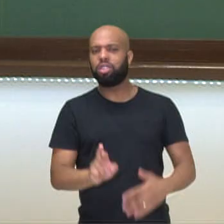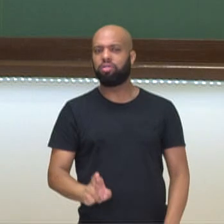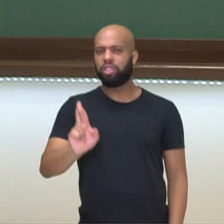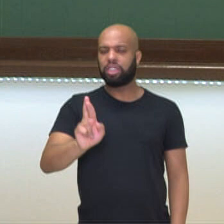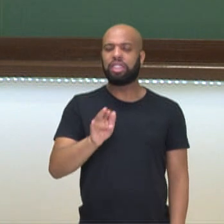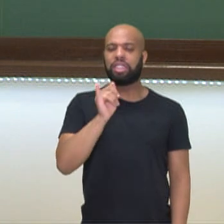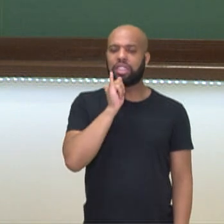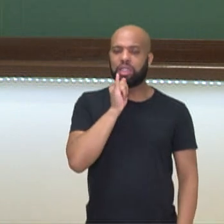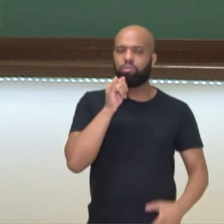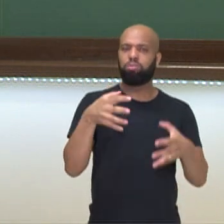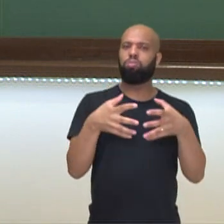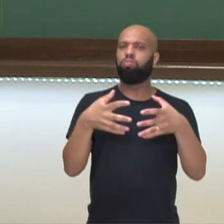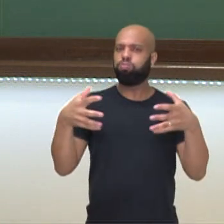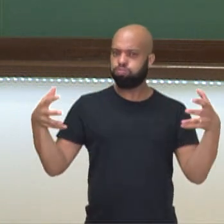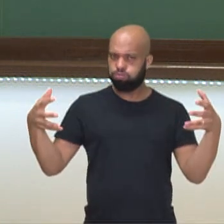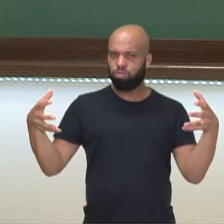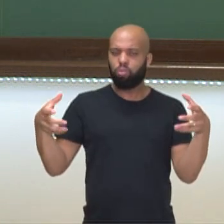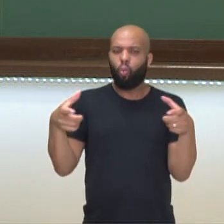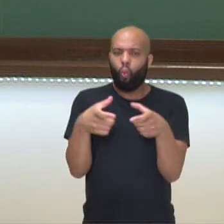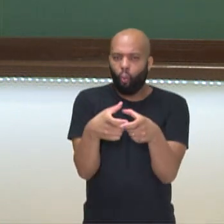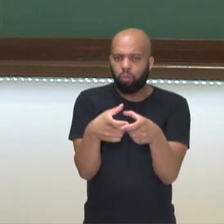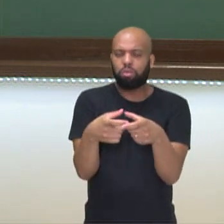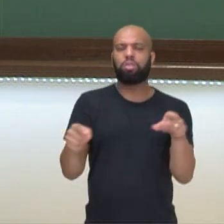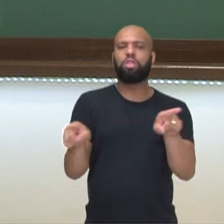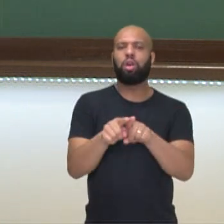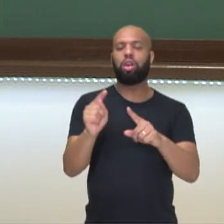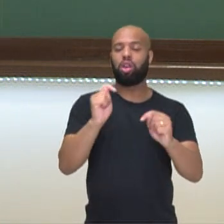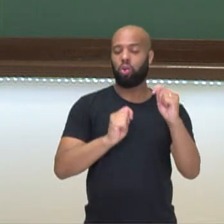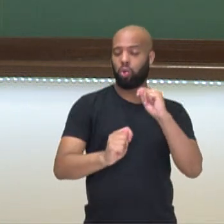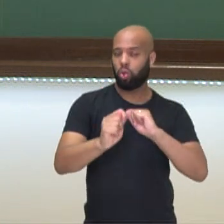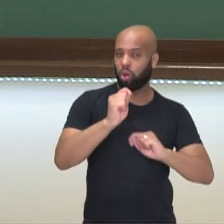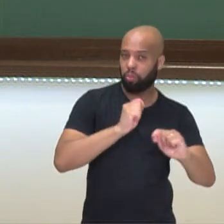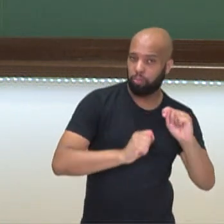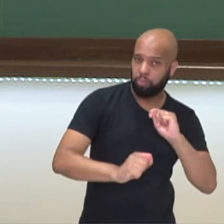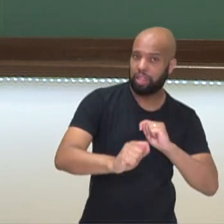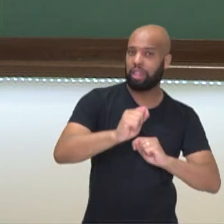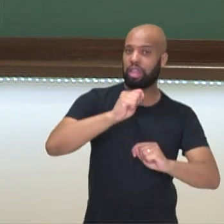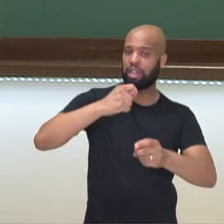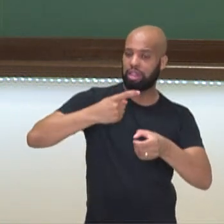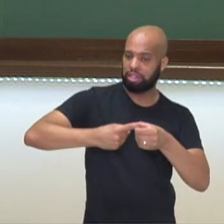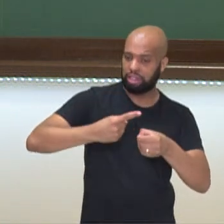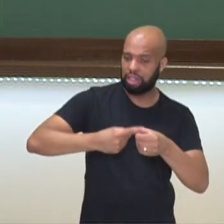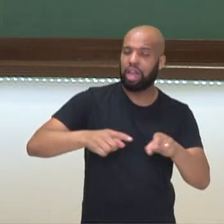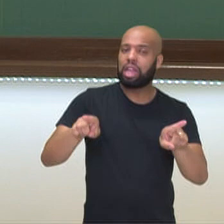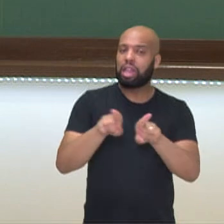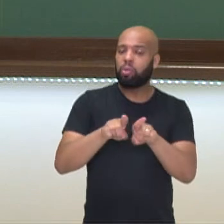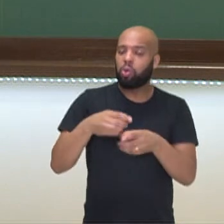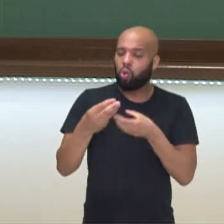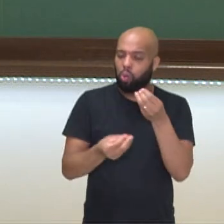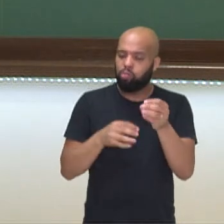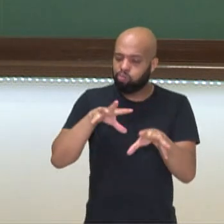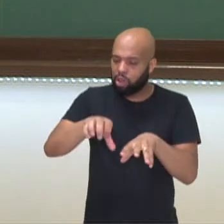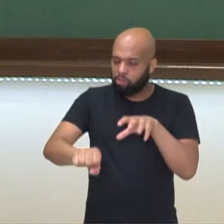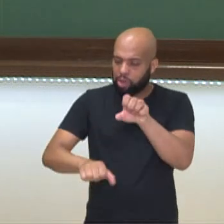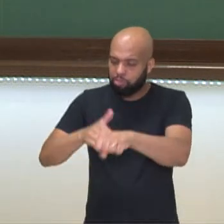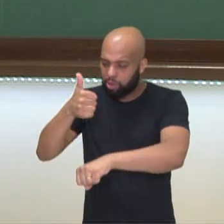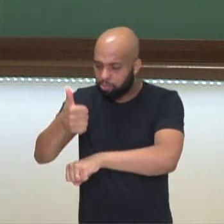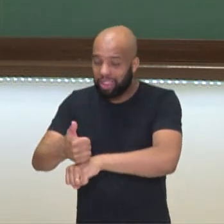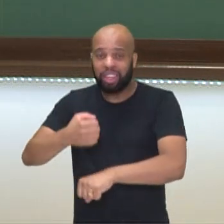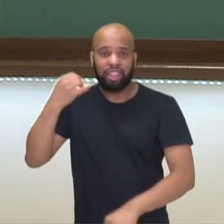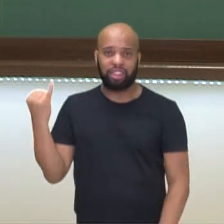das cidades, a questão econômica, a questão do processo de colonização é muito importante para que